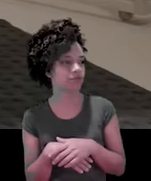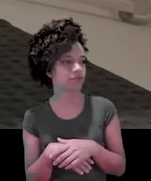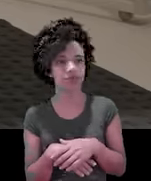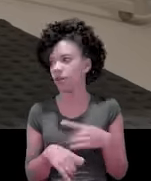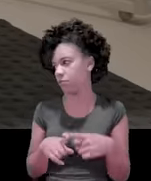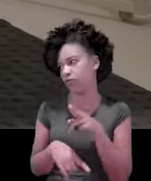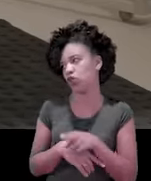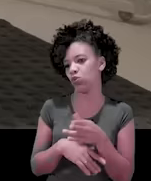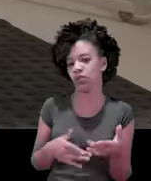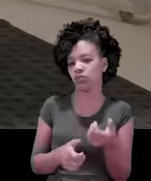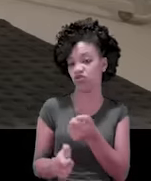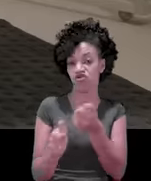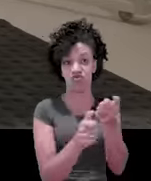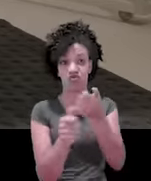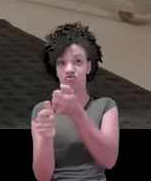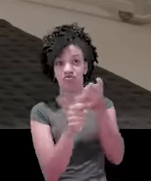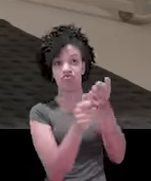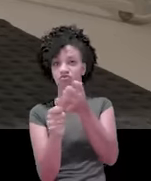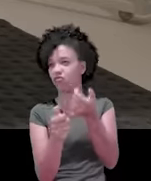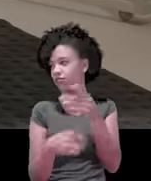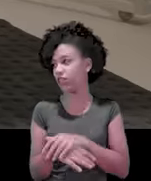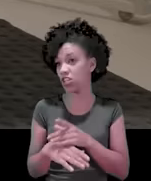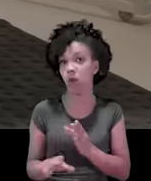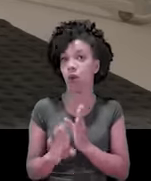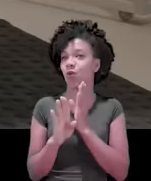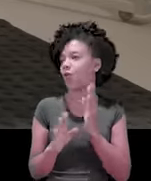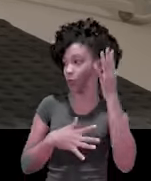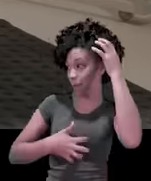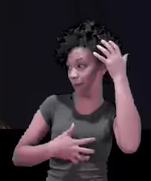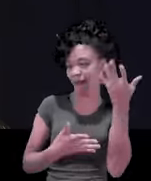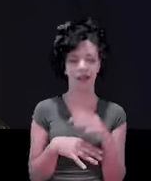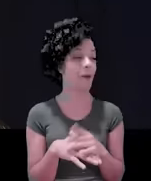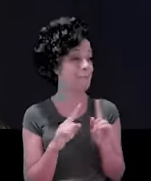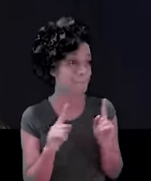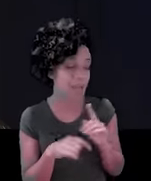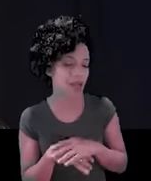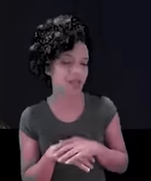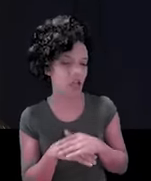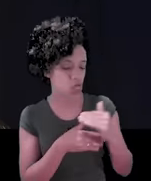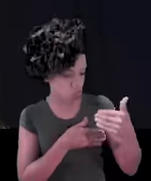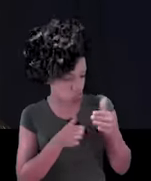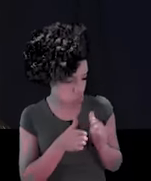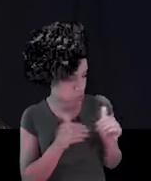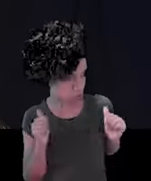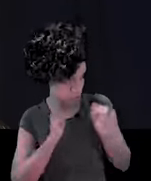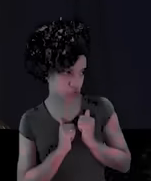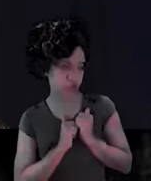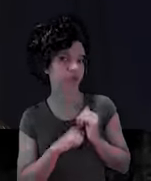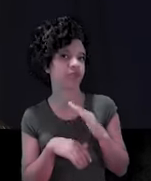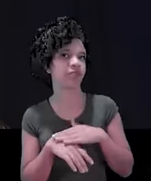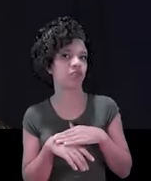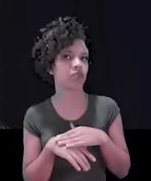boa é que ficou usando desconhecido vai que encontro com uma cara da minha nesse aqui dentro da mochila eu